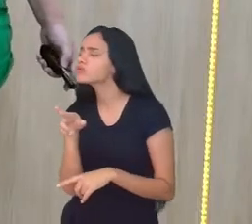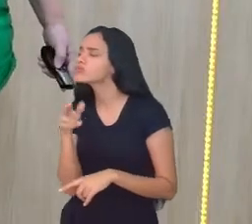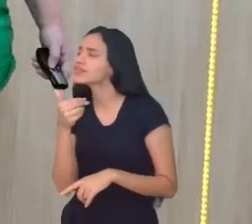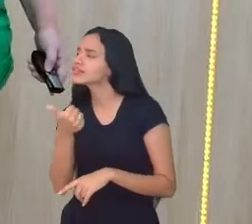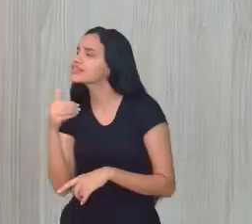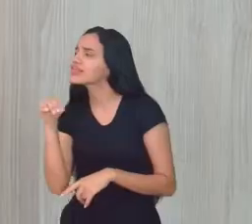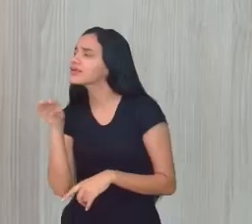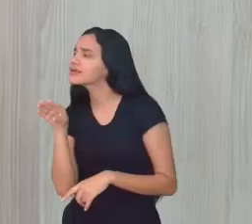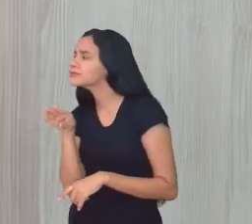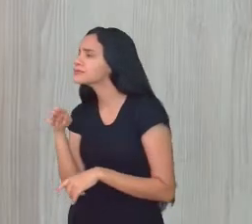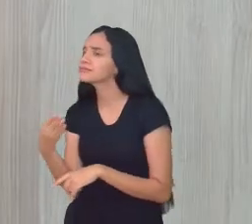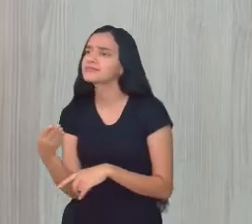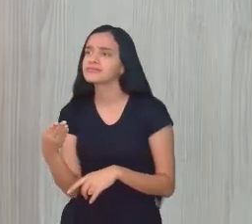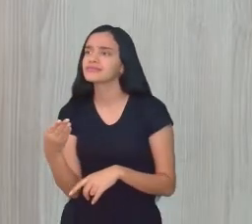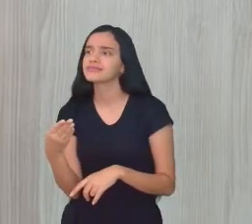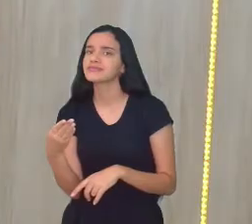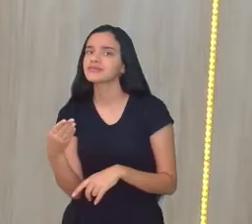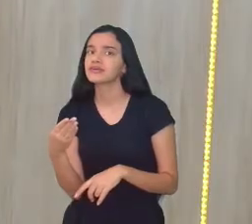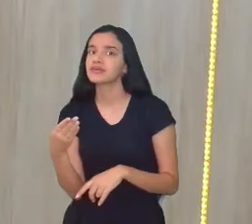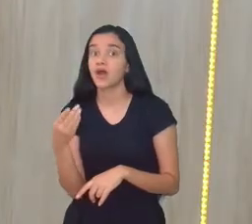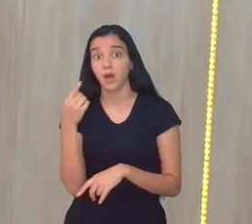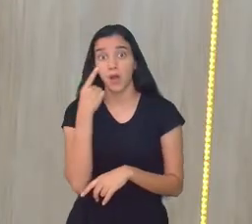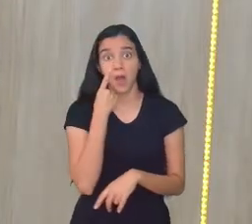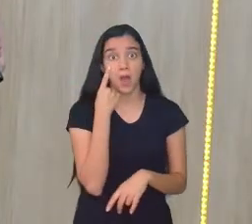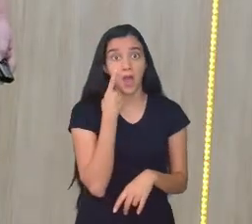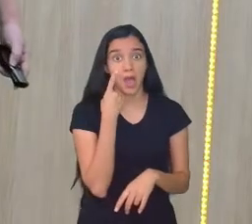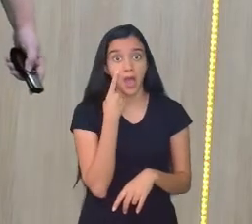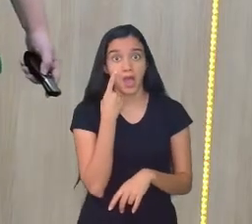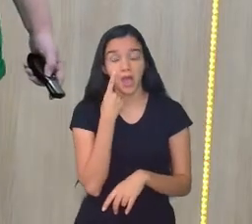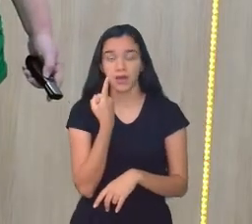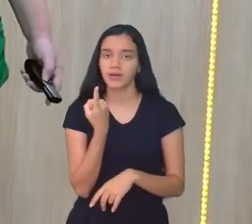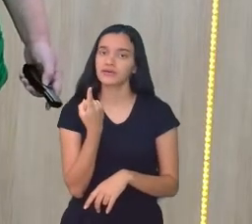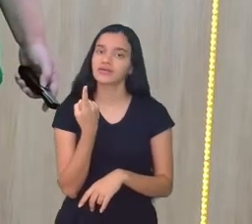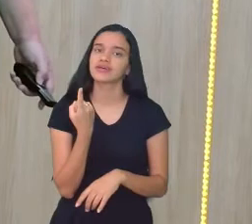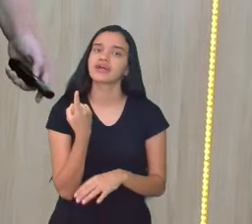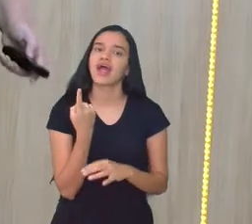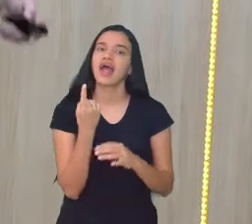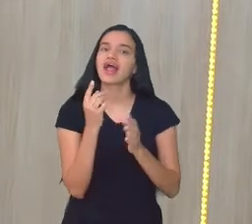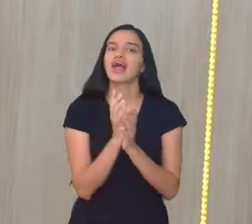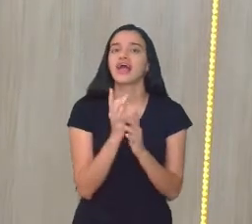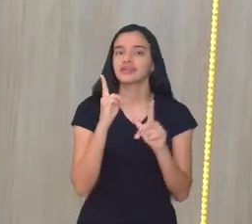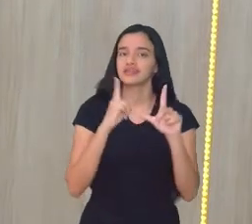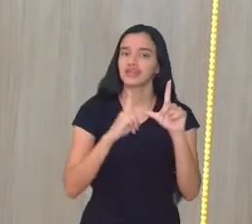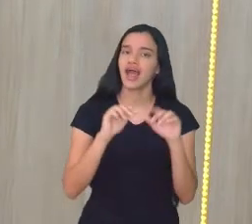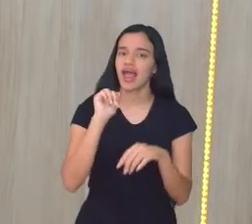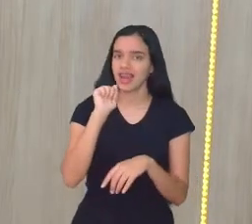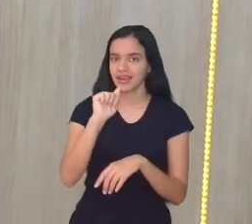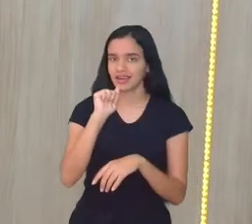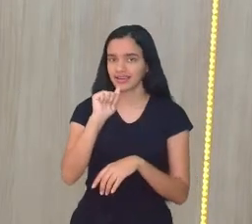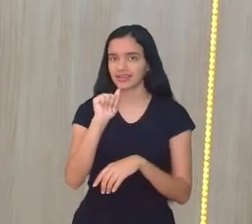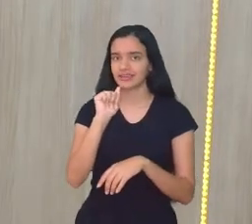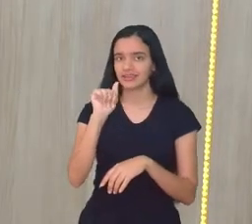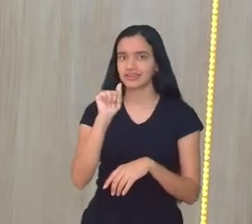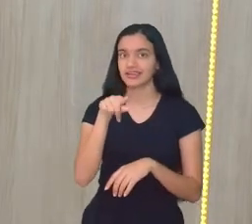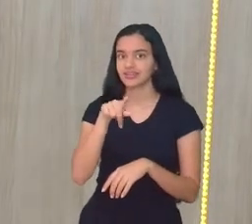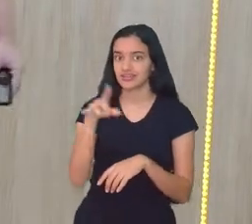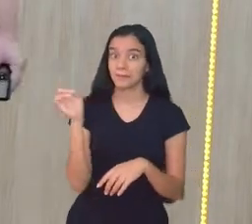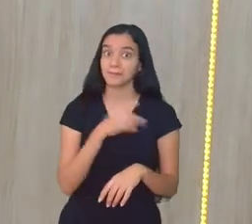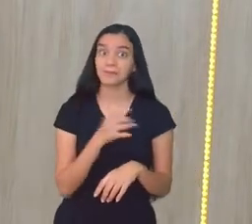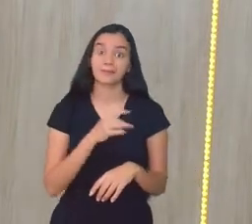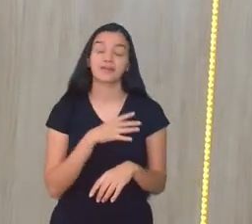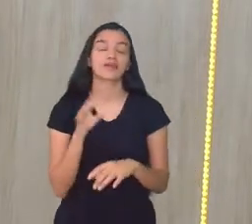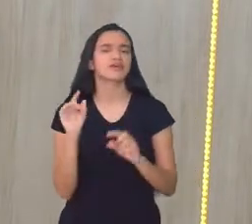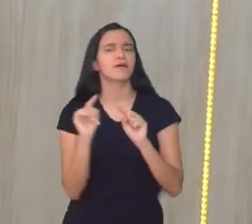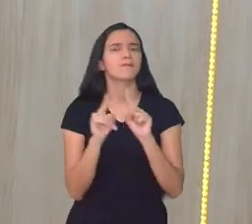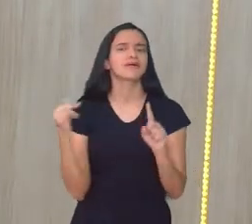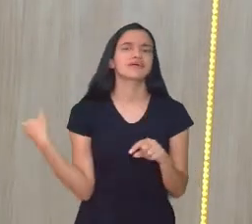quanto, Pedro? A. Olha só, já estou introduzindo as letrinhas que apavora tanto vocês. Mas é